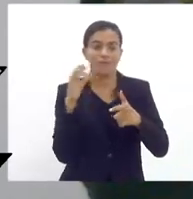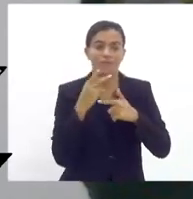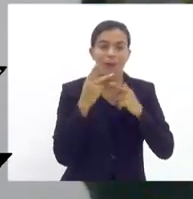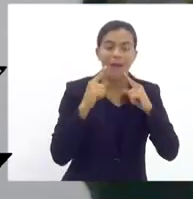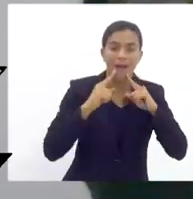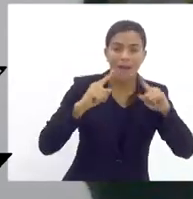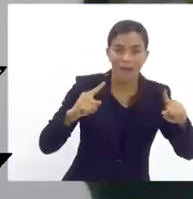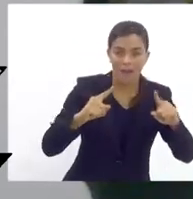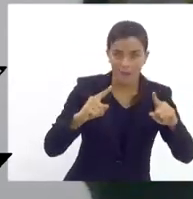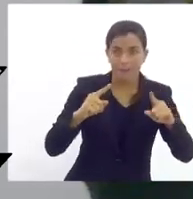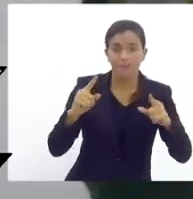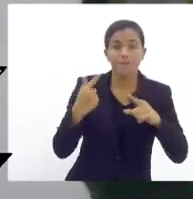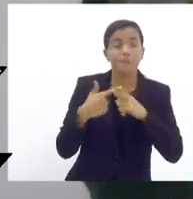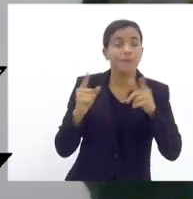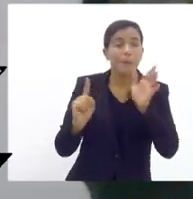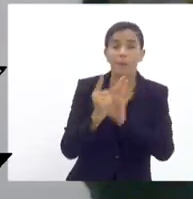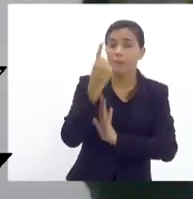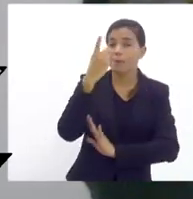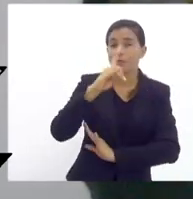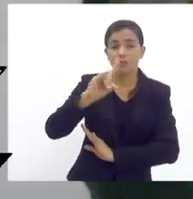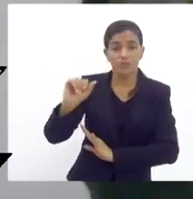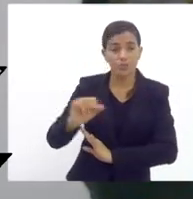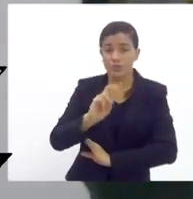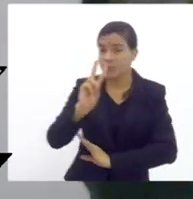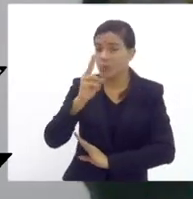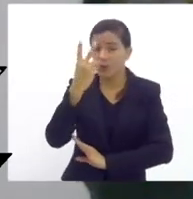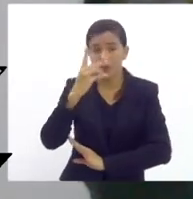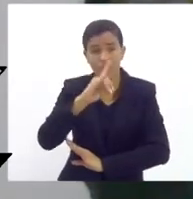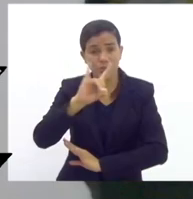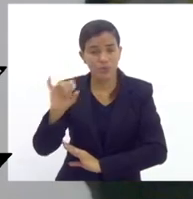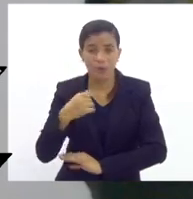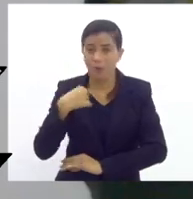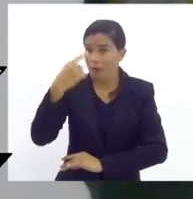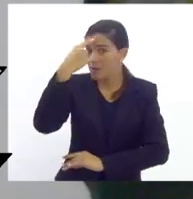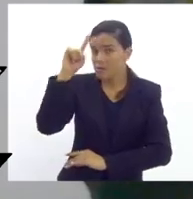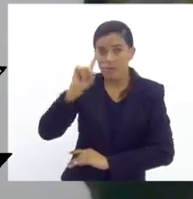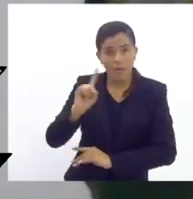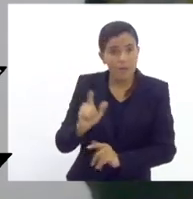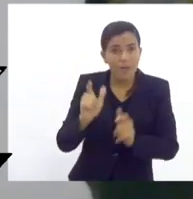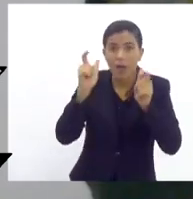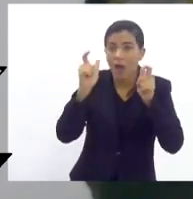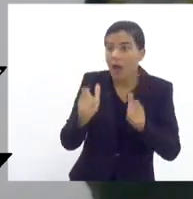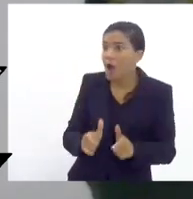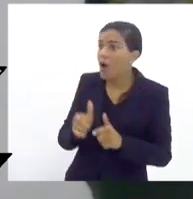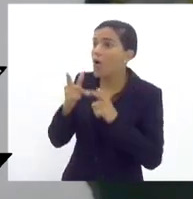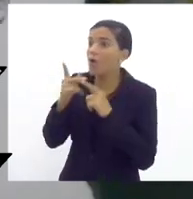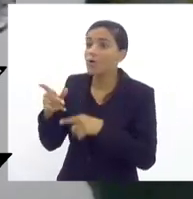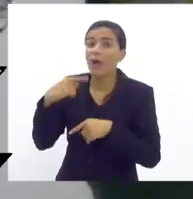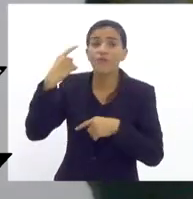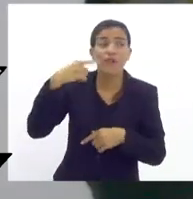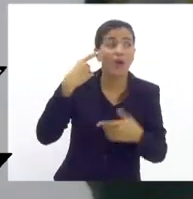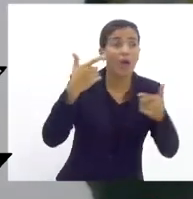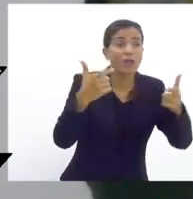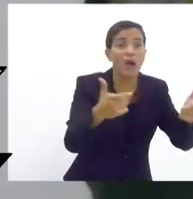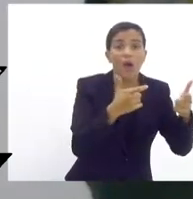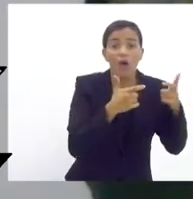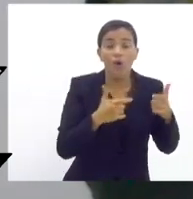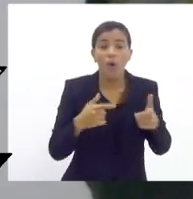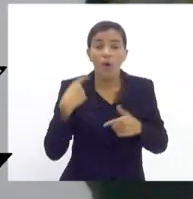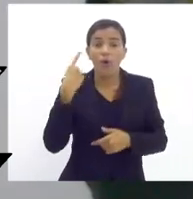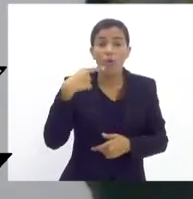porque o primeiro dia a segunda dia não sabia vai pegar advogado ontem